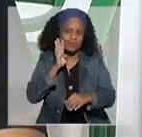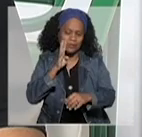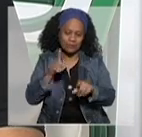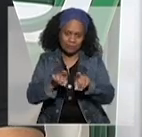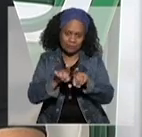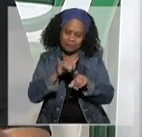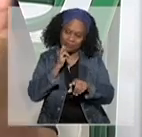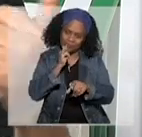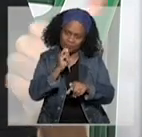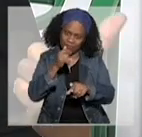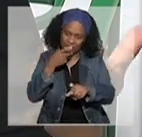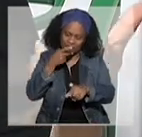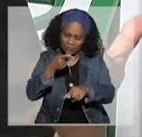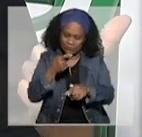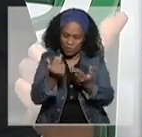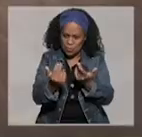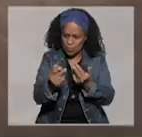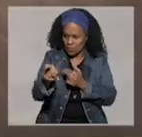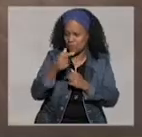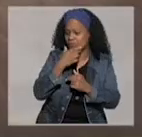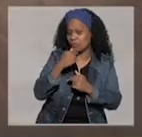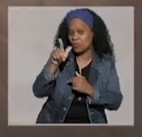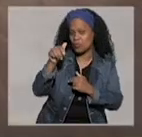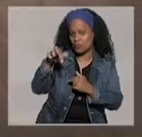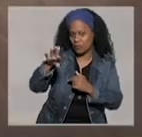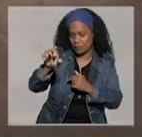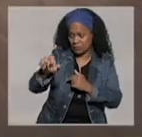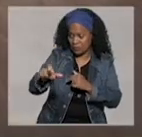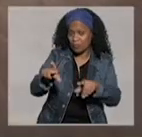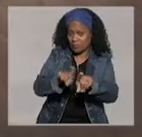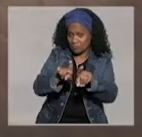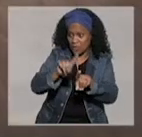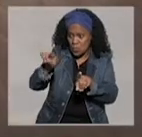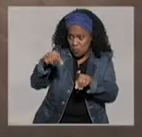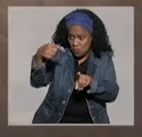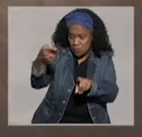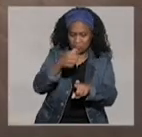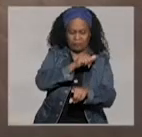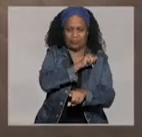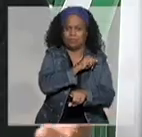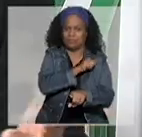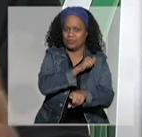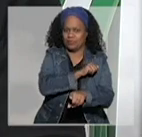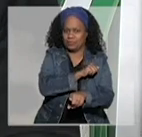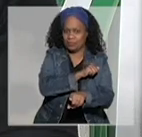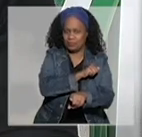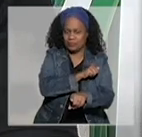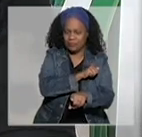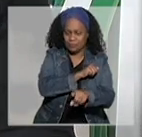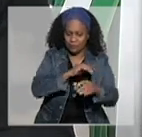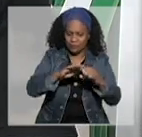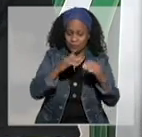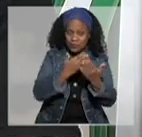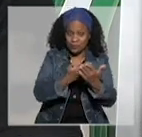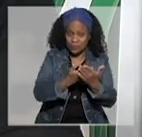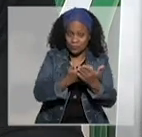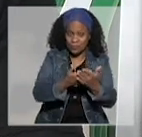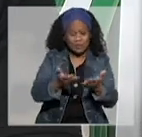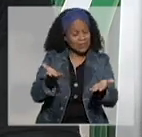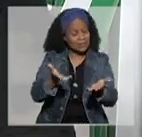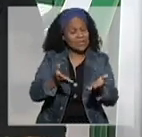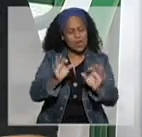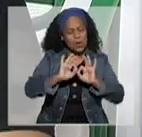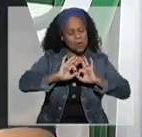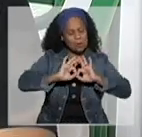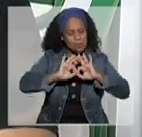bacana a gente comentar que, como o Gabriel, existem outras crianças, outros alunos da rede municipal de ensino, que são